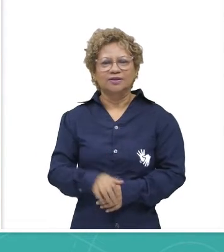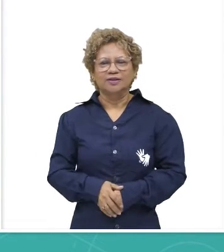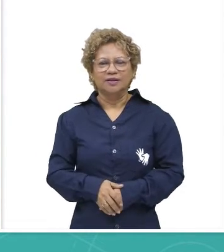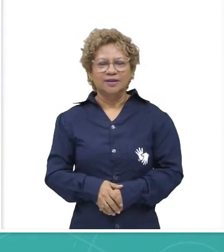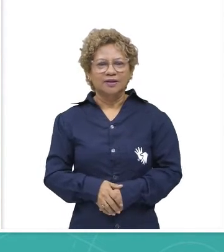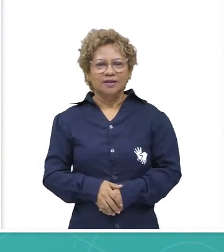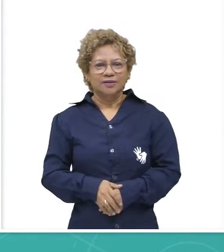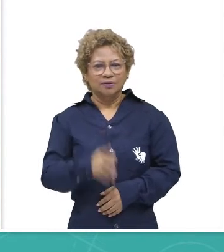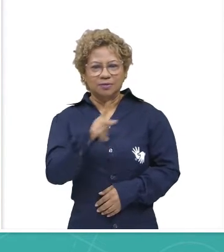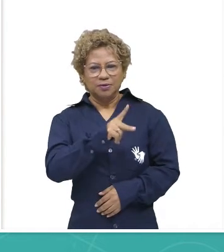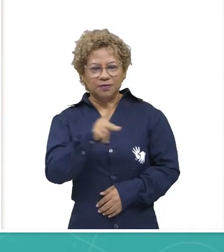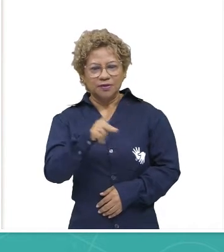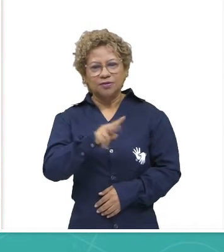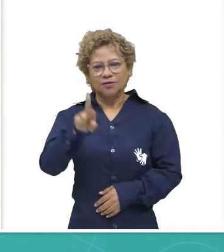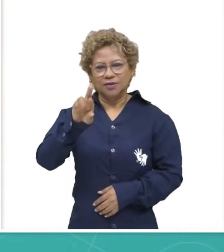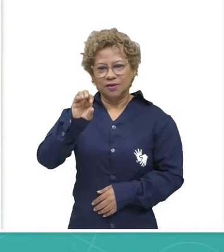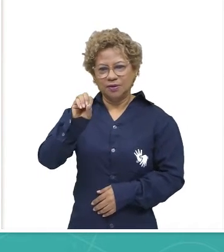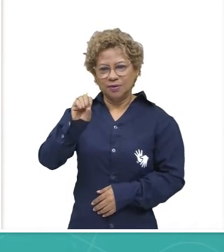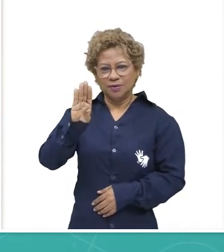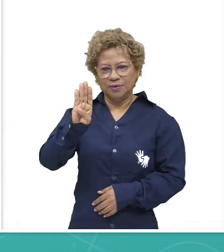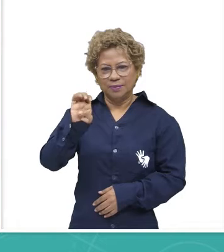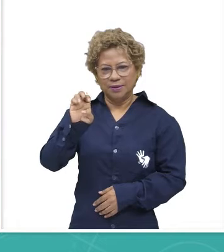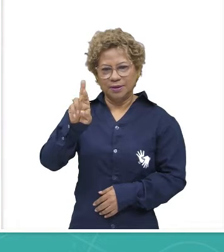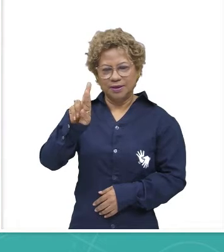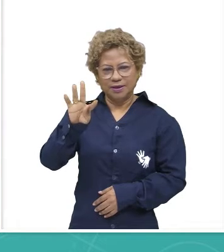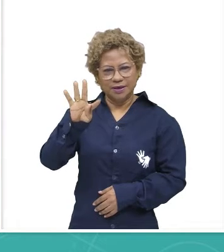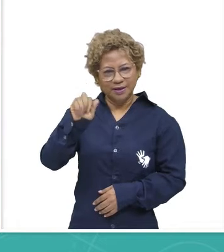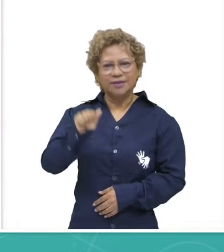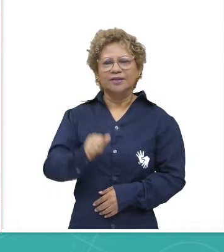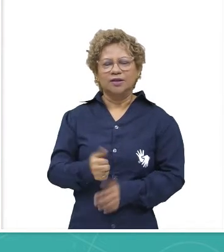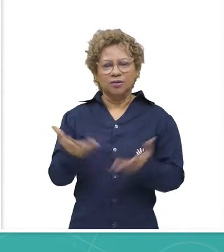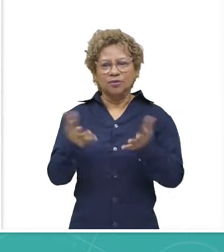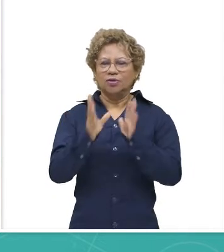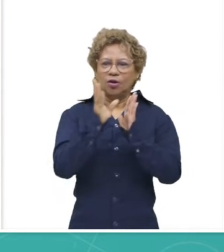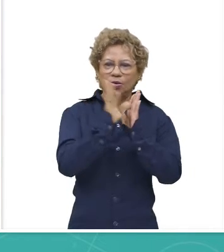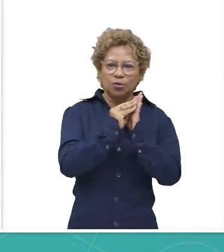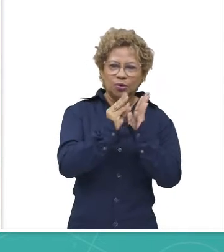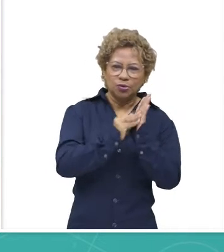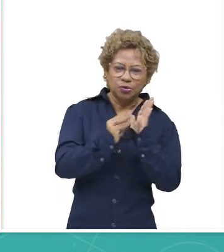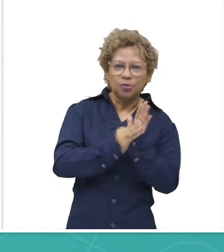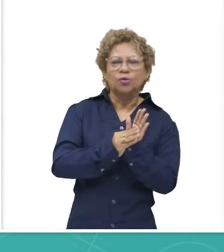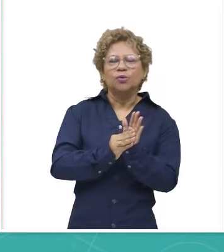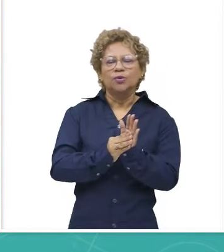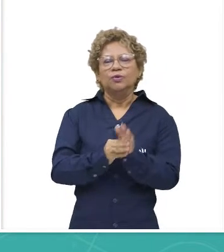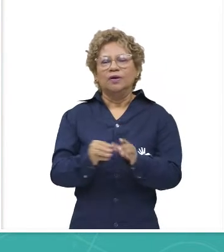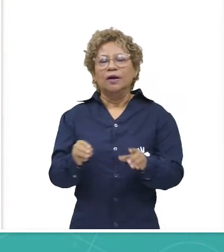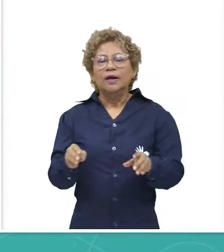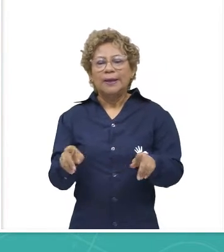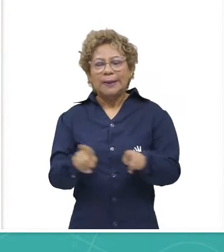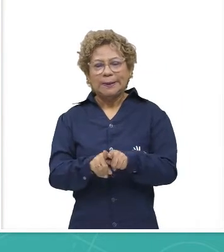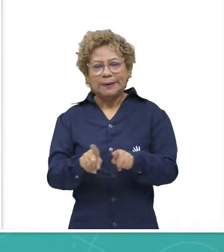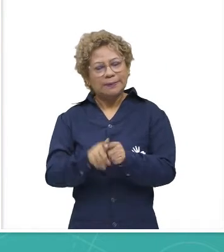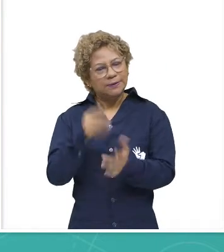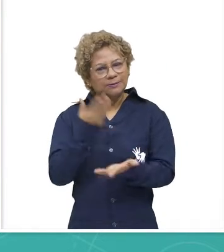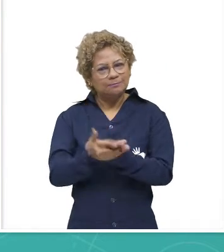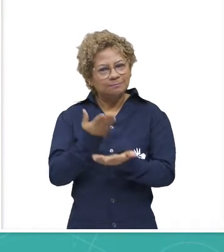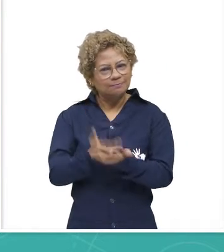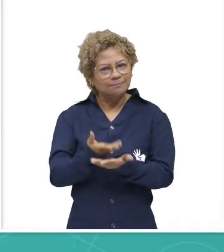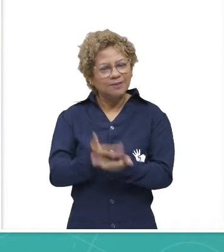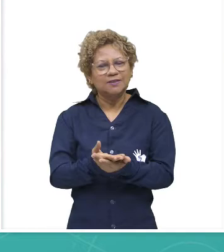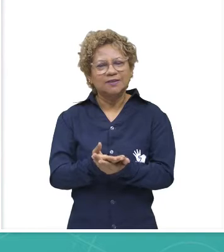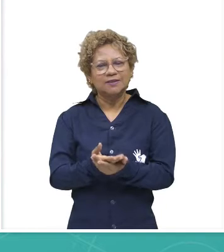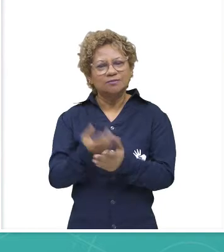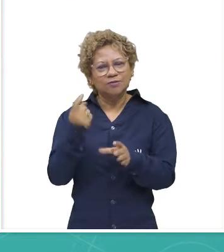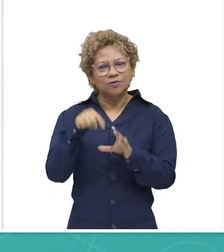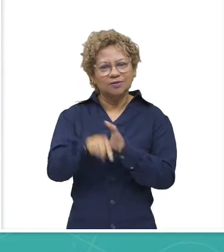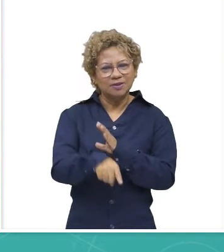Roberta Prestes e hoje nós vamos ter mais um conteúdo, uma oportunidade de conhecimento da disciplina de Ciências.